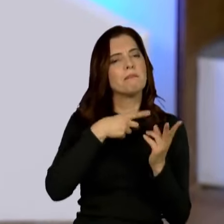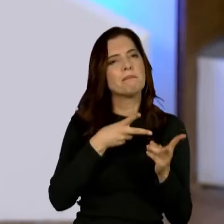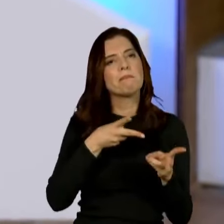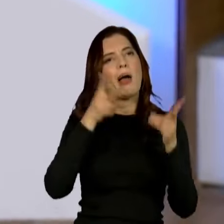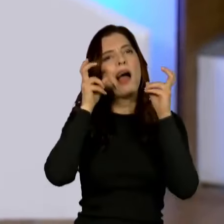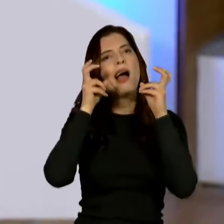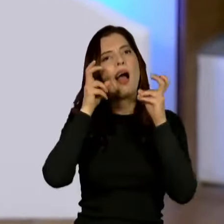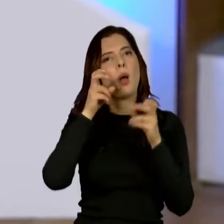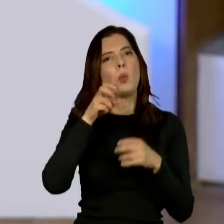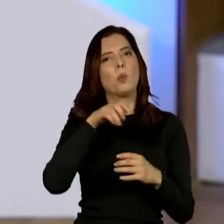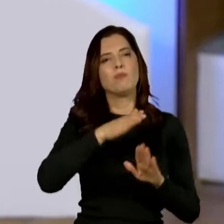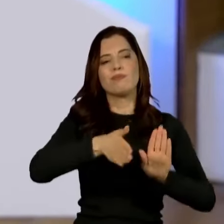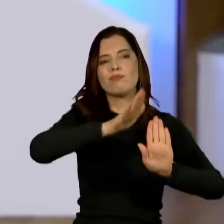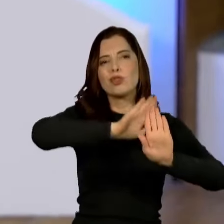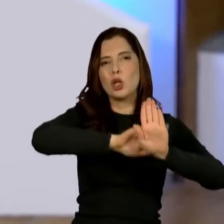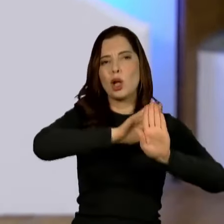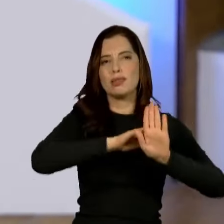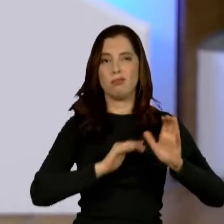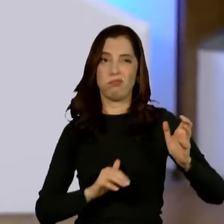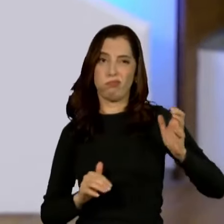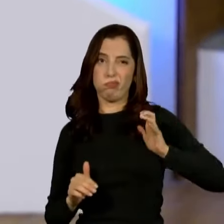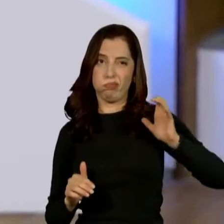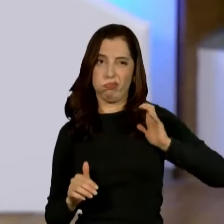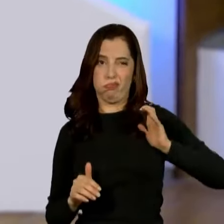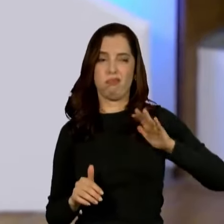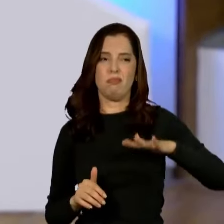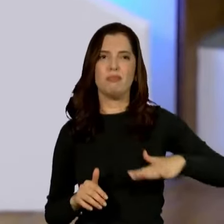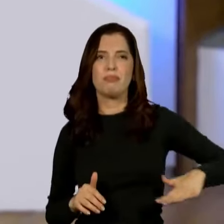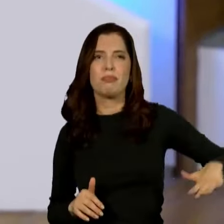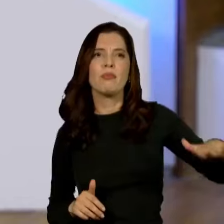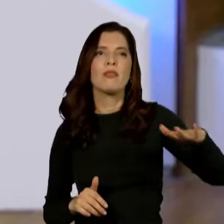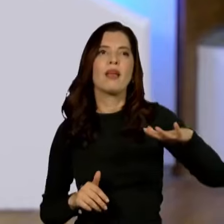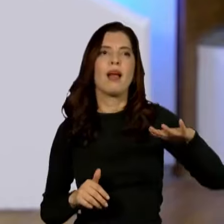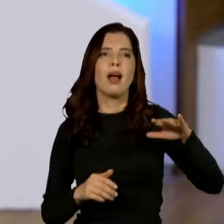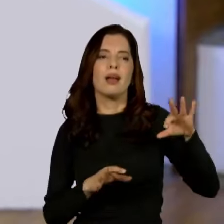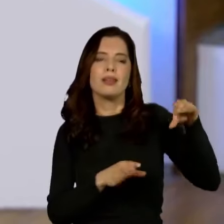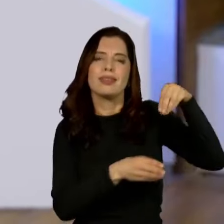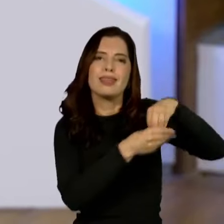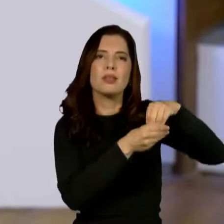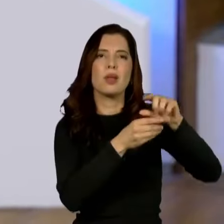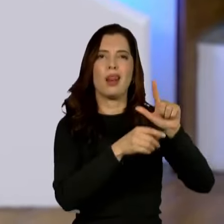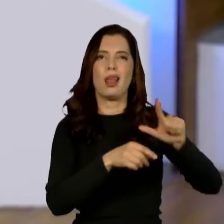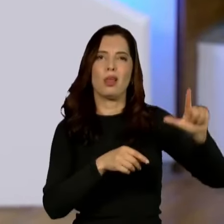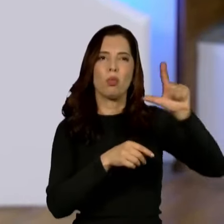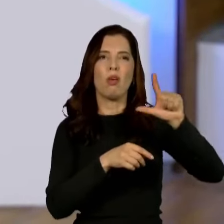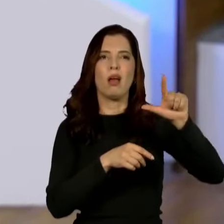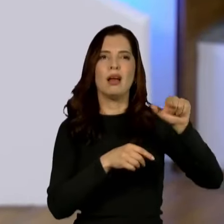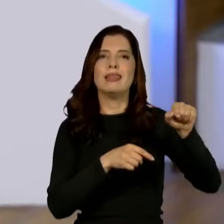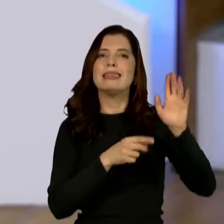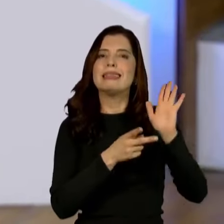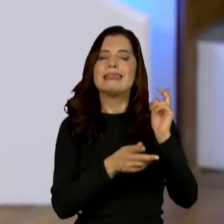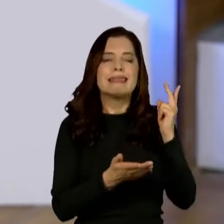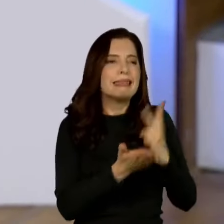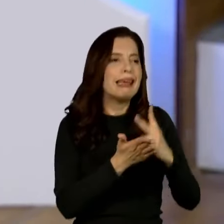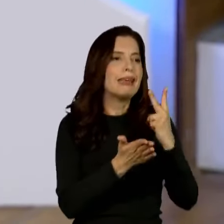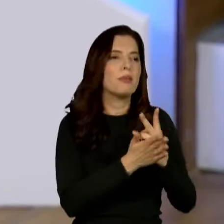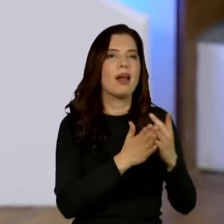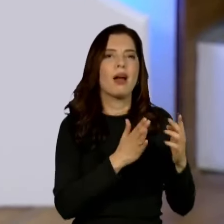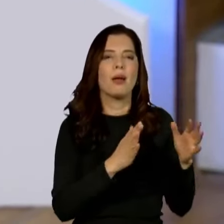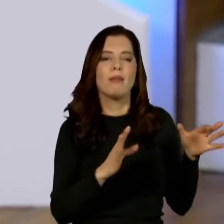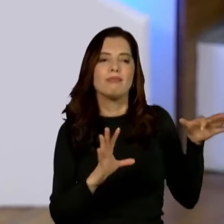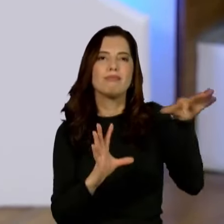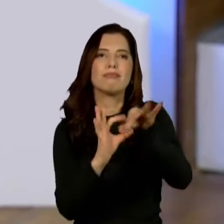ideia da bourgeoisia sobre a literatura, que dizia sempre que literatura reuniu os